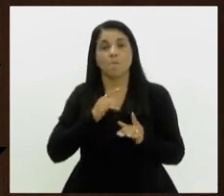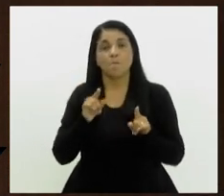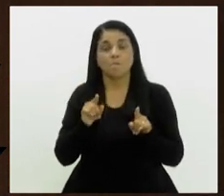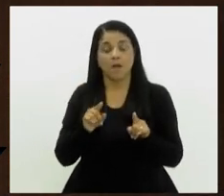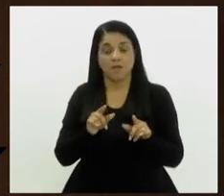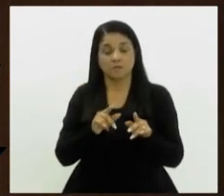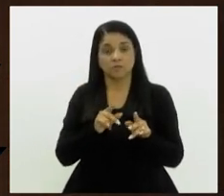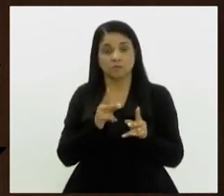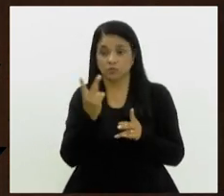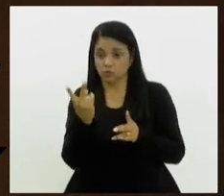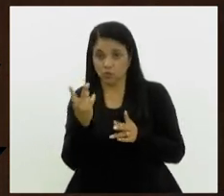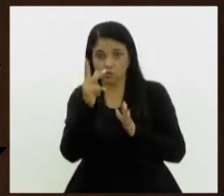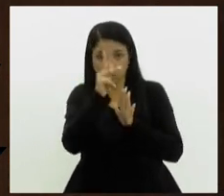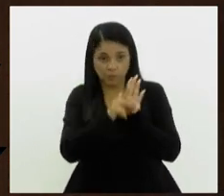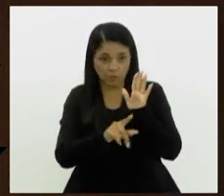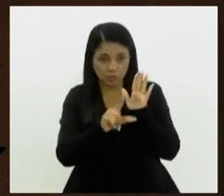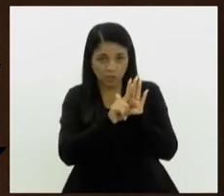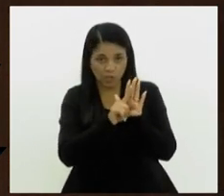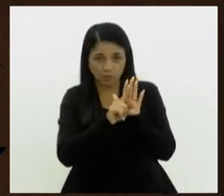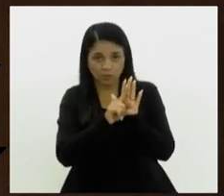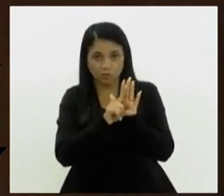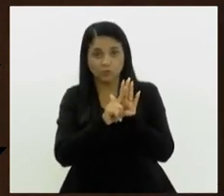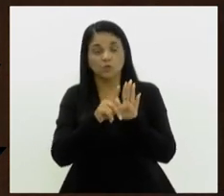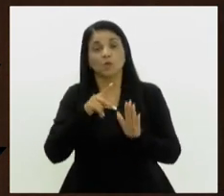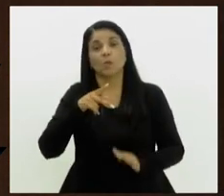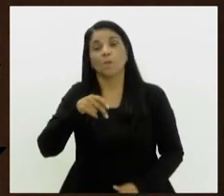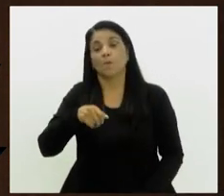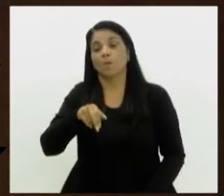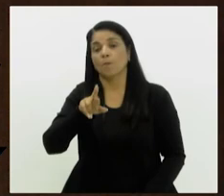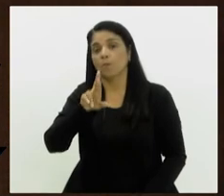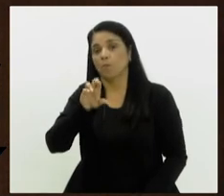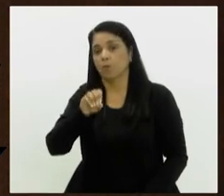esses procedimentos que chamamos protocolo.